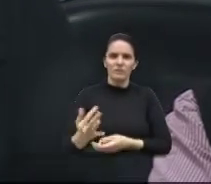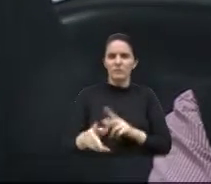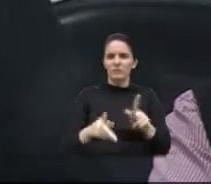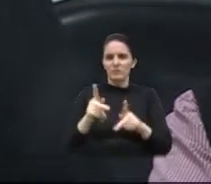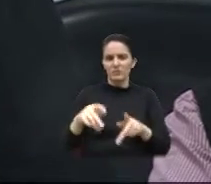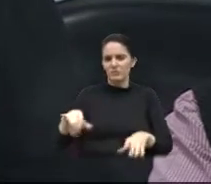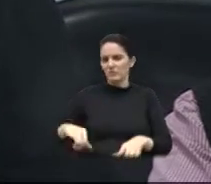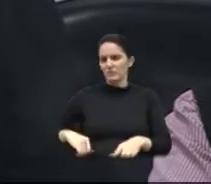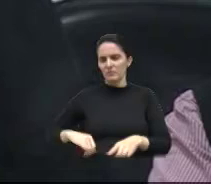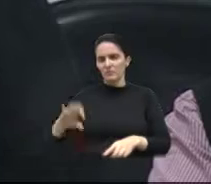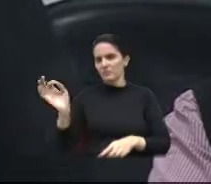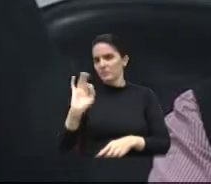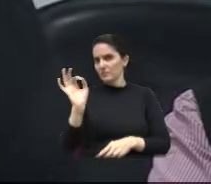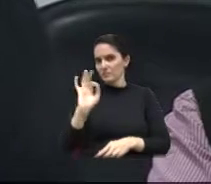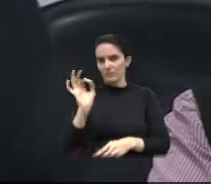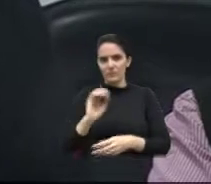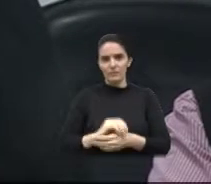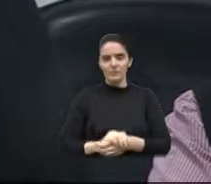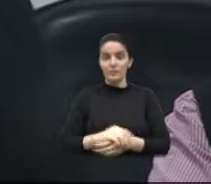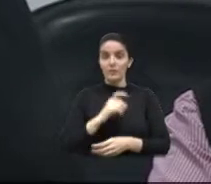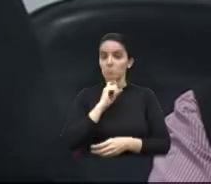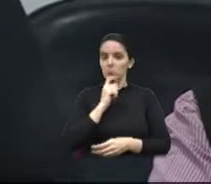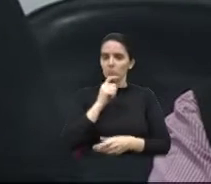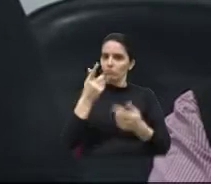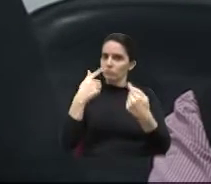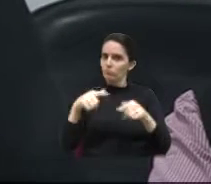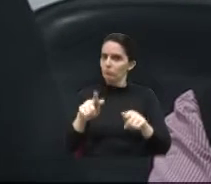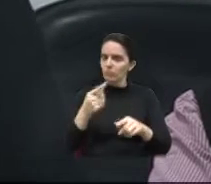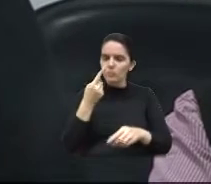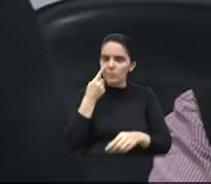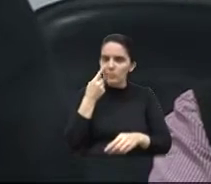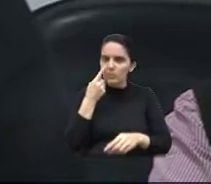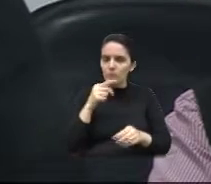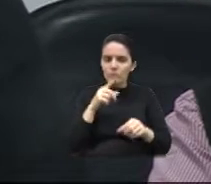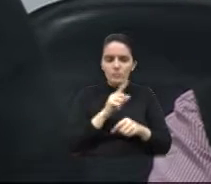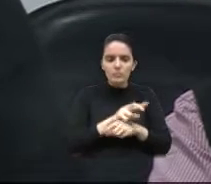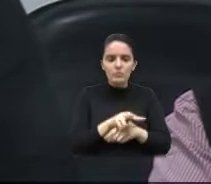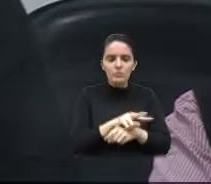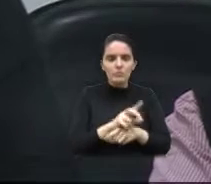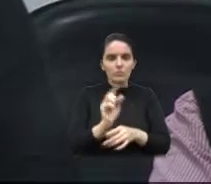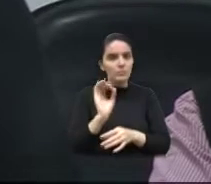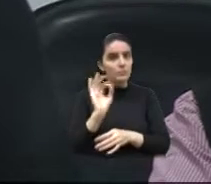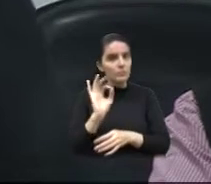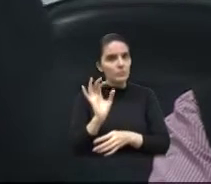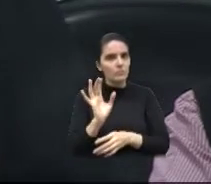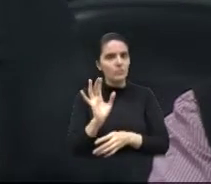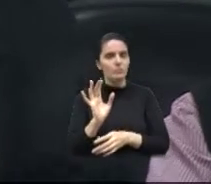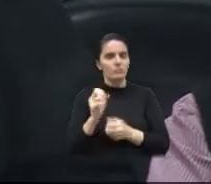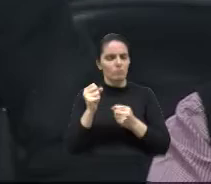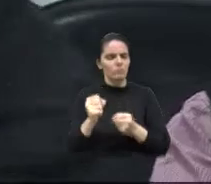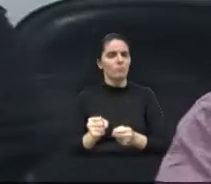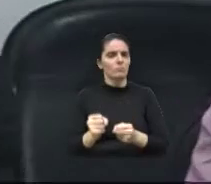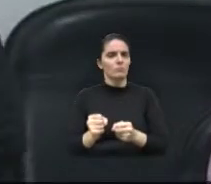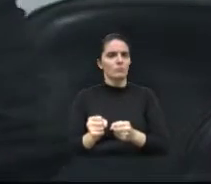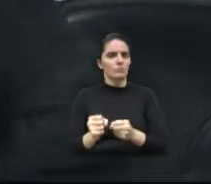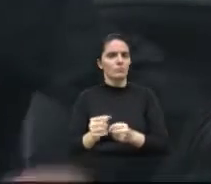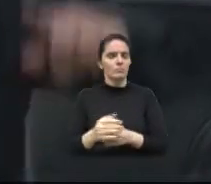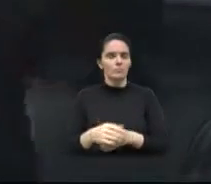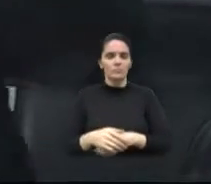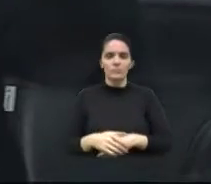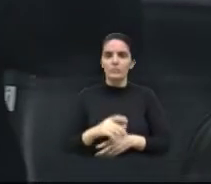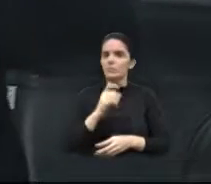sofrendo. Ninguém é contra fiscalizar nada. Ninguém está a favor de